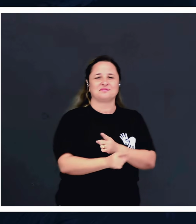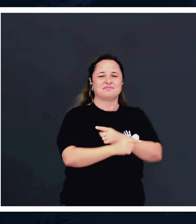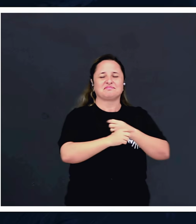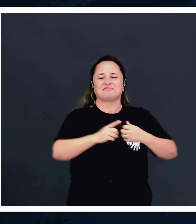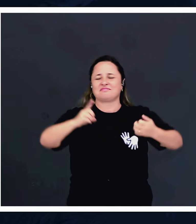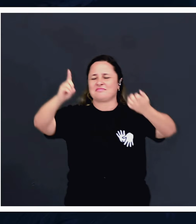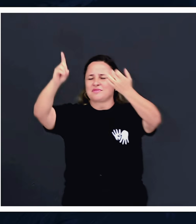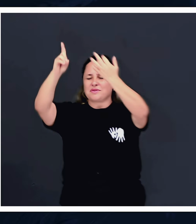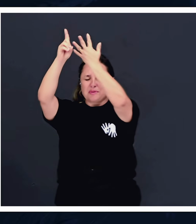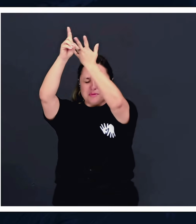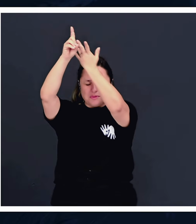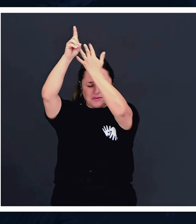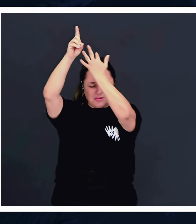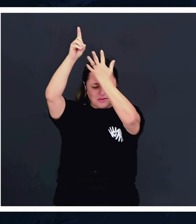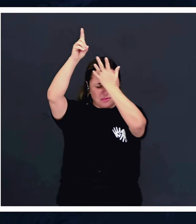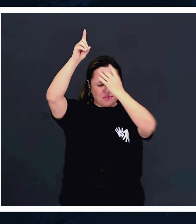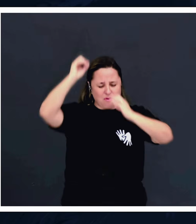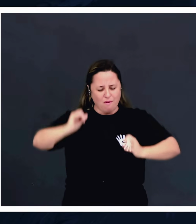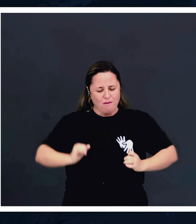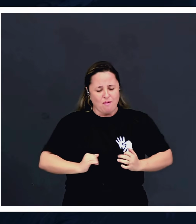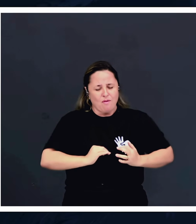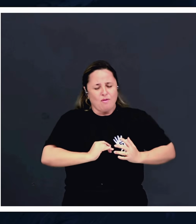Enche-nos, Senhor.